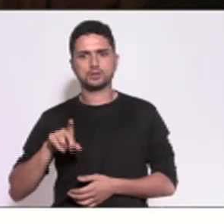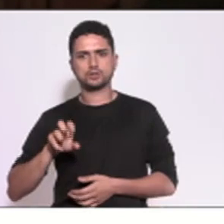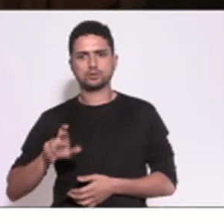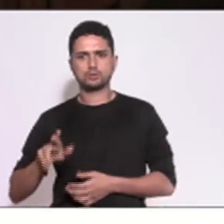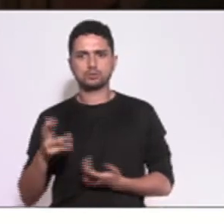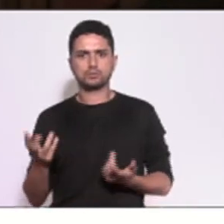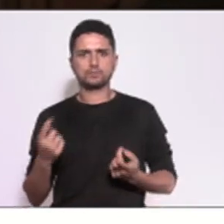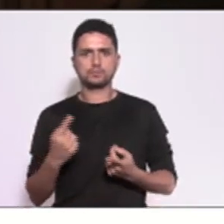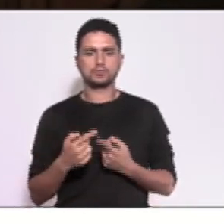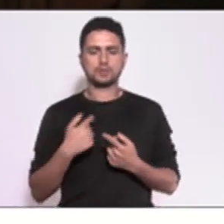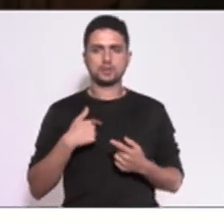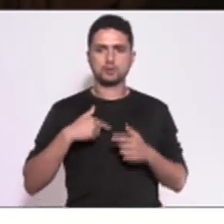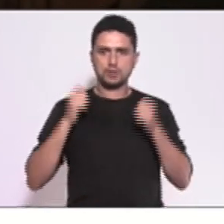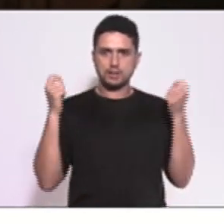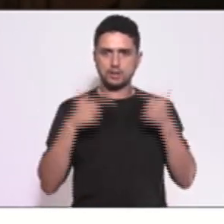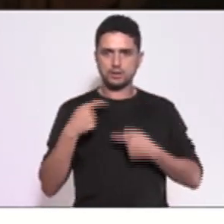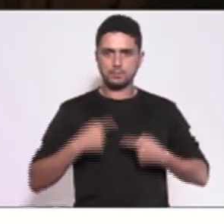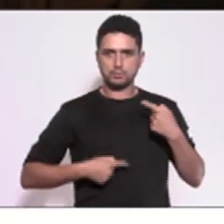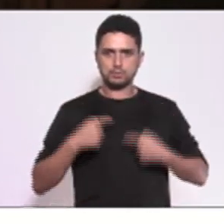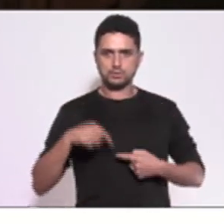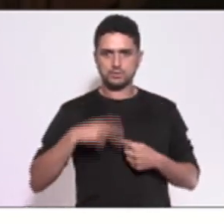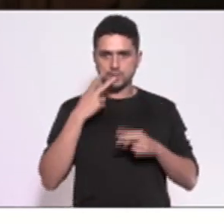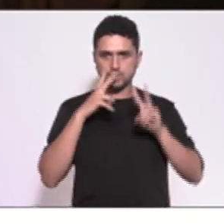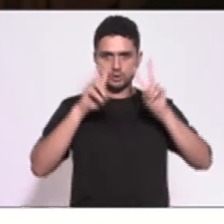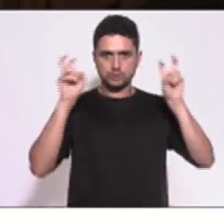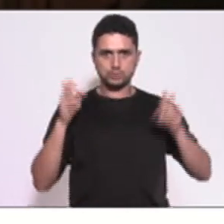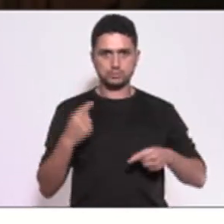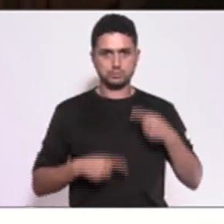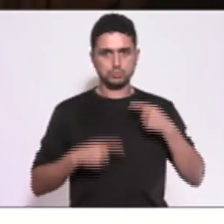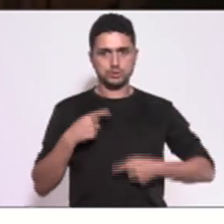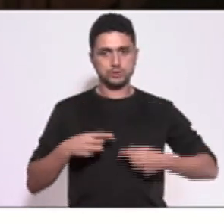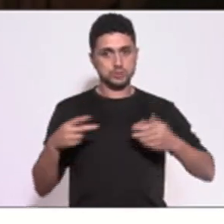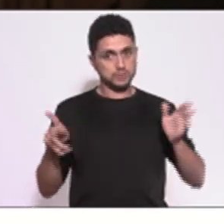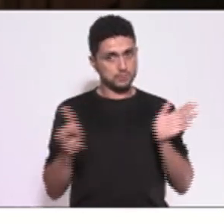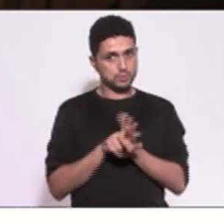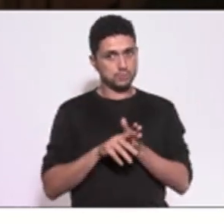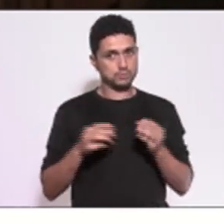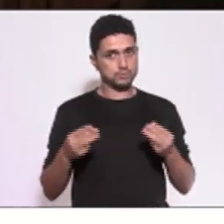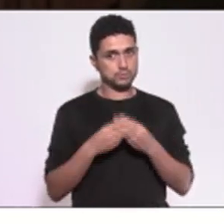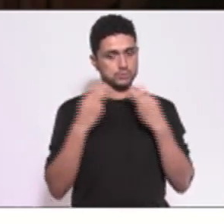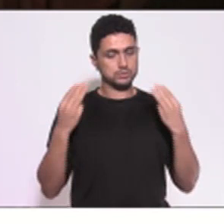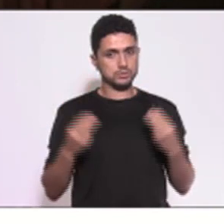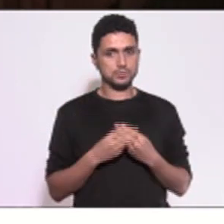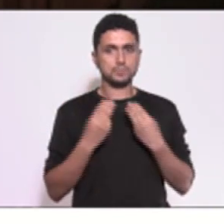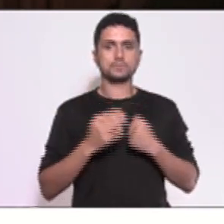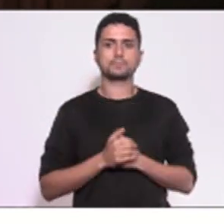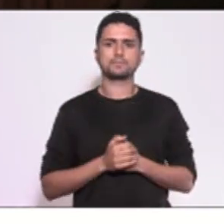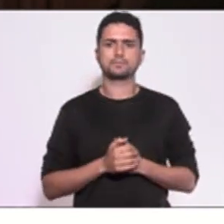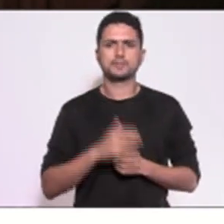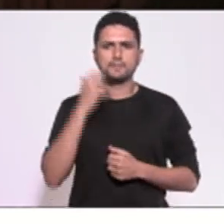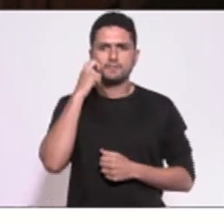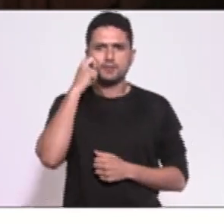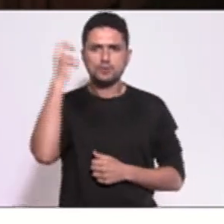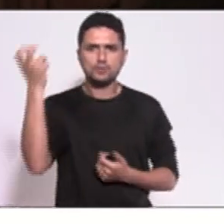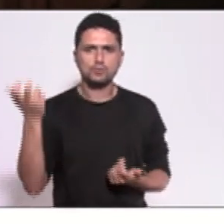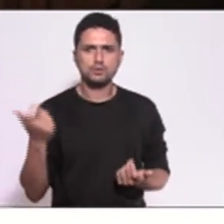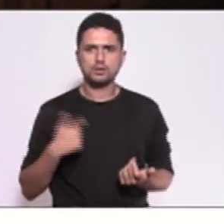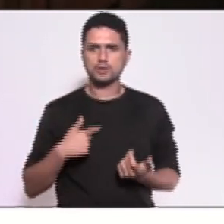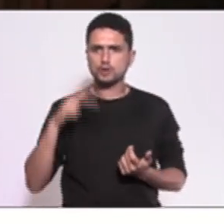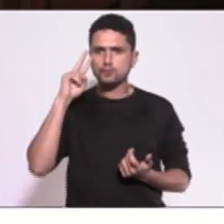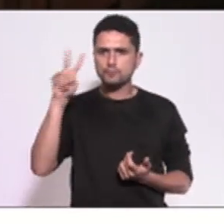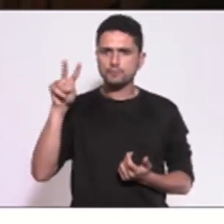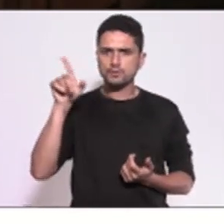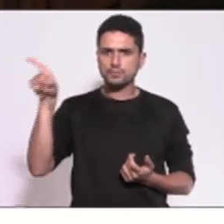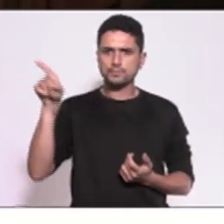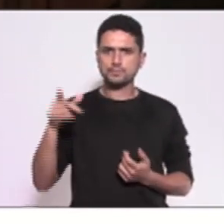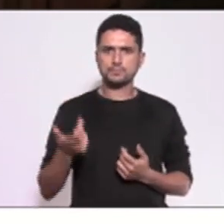aqui numa casa política falando de política judaica. Foi uma vergonha o que eu